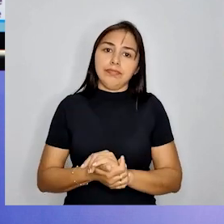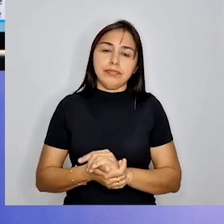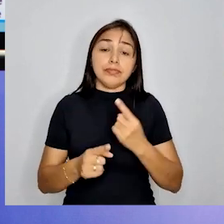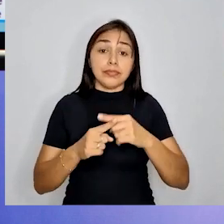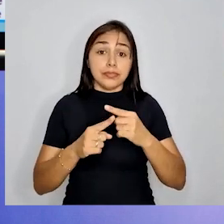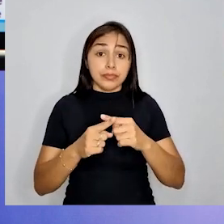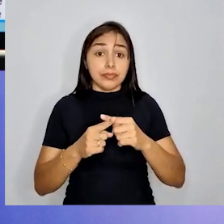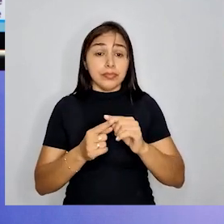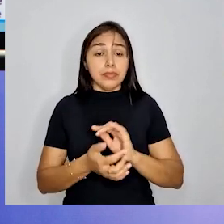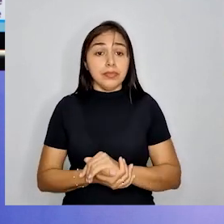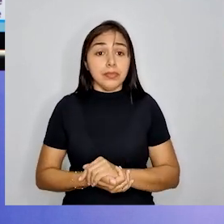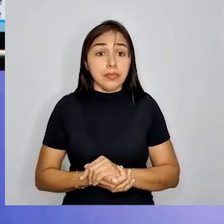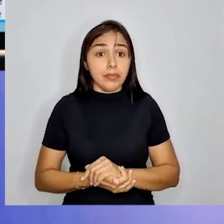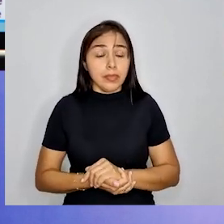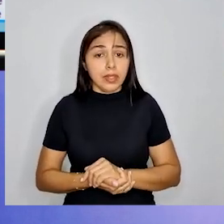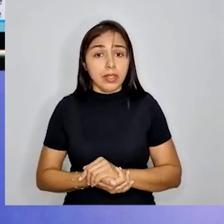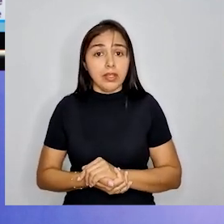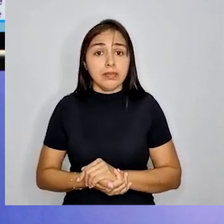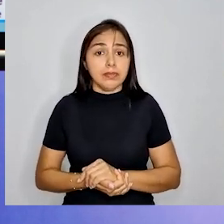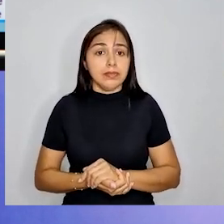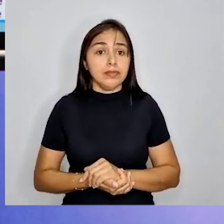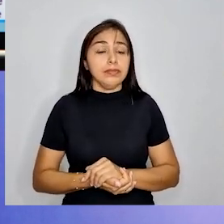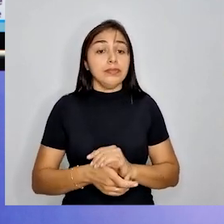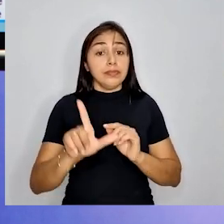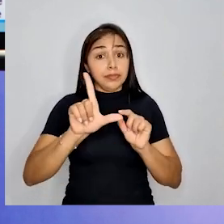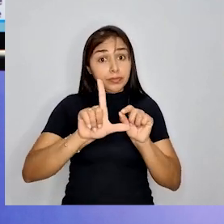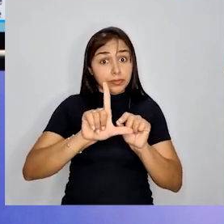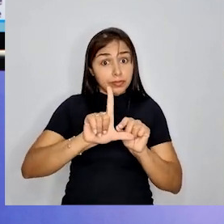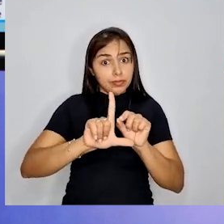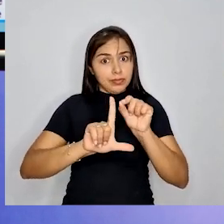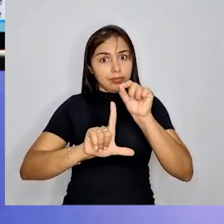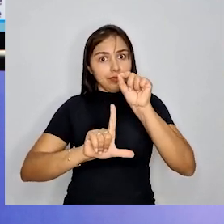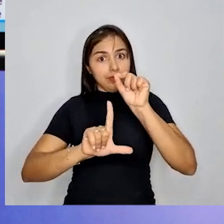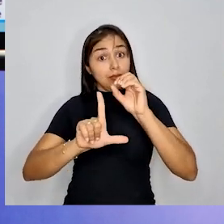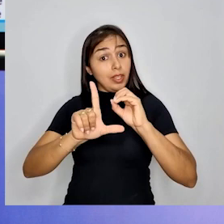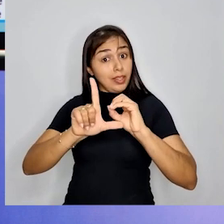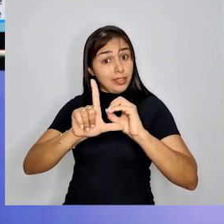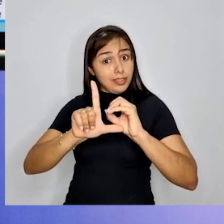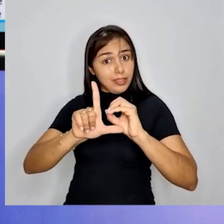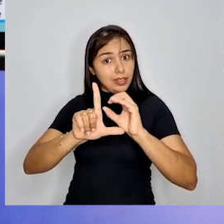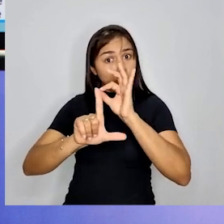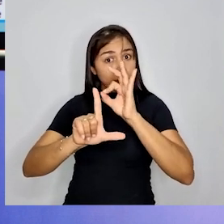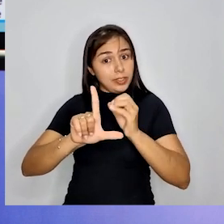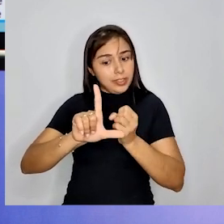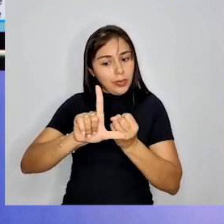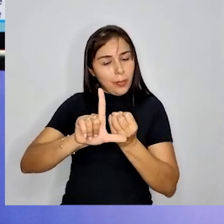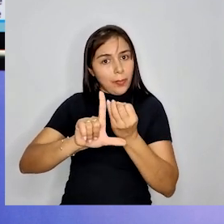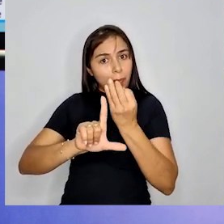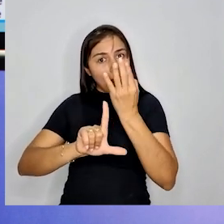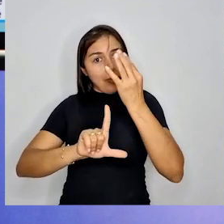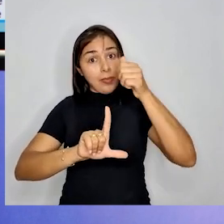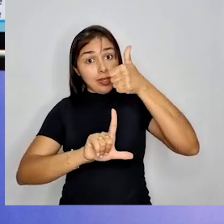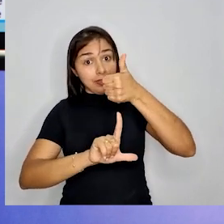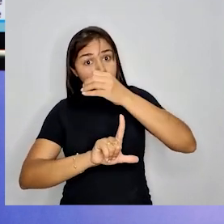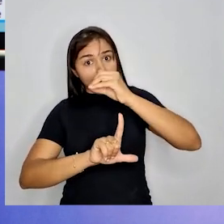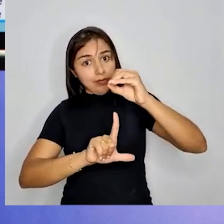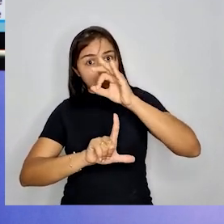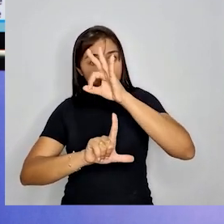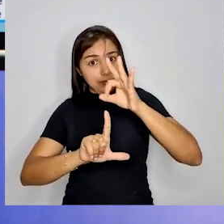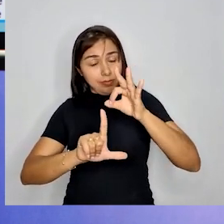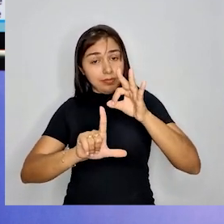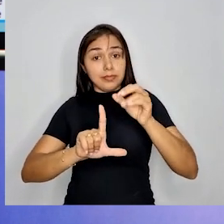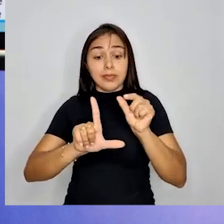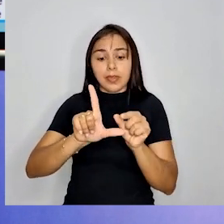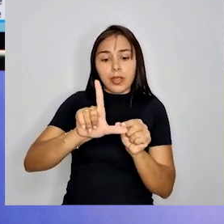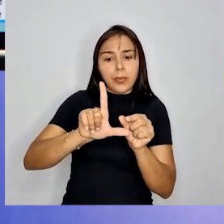a escala do eixo vertical que vai de 0% a 100% e o tamanho da Barra indica